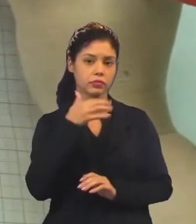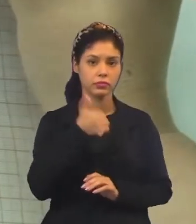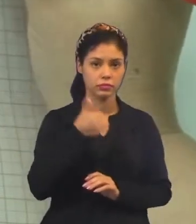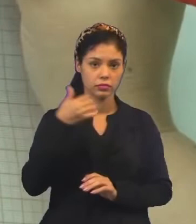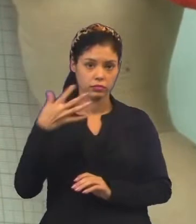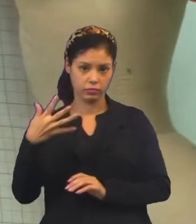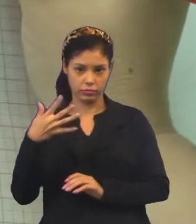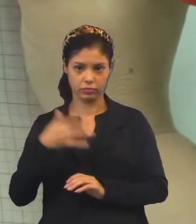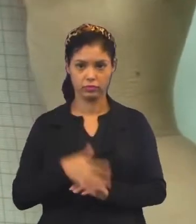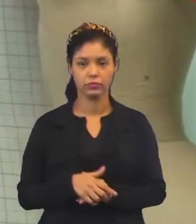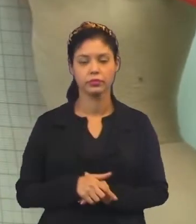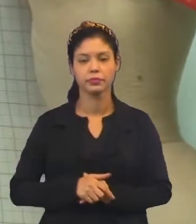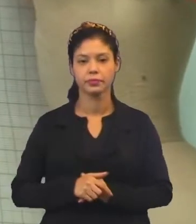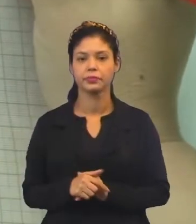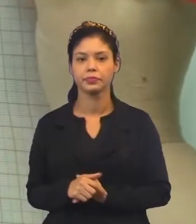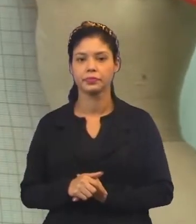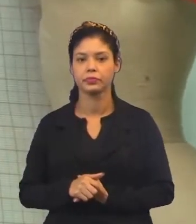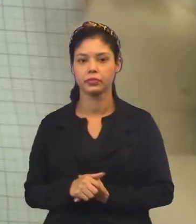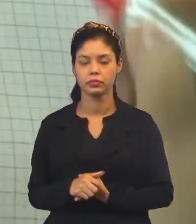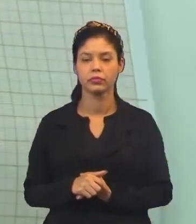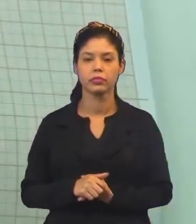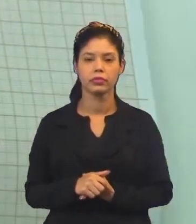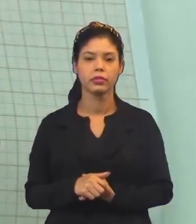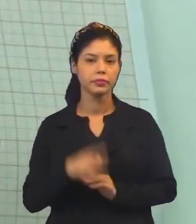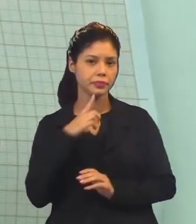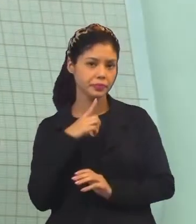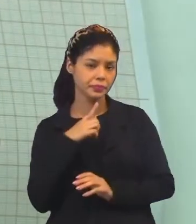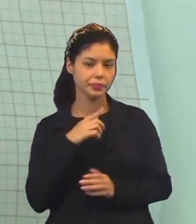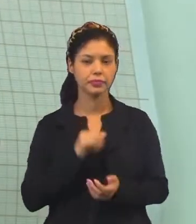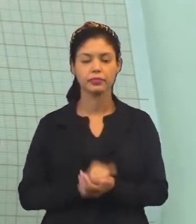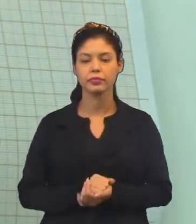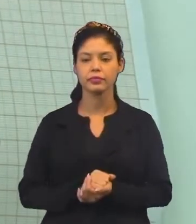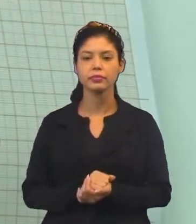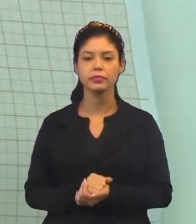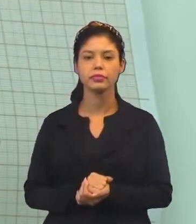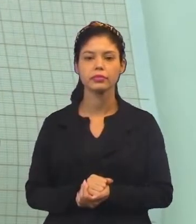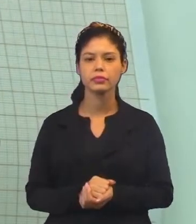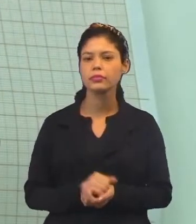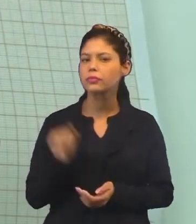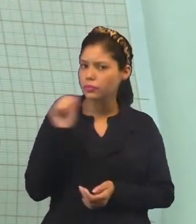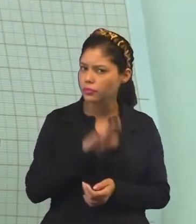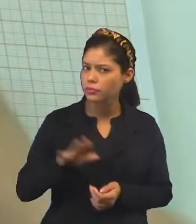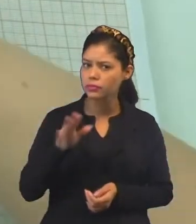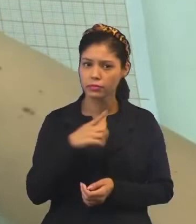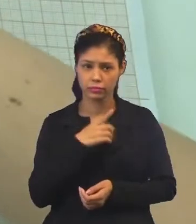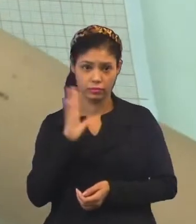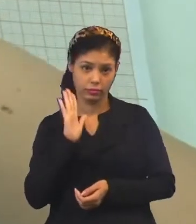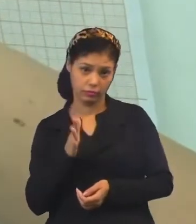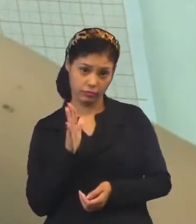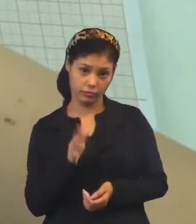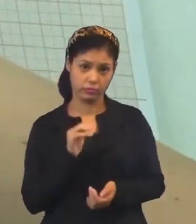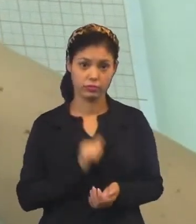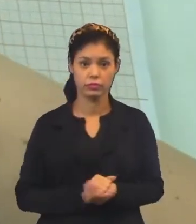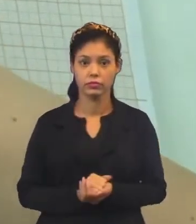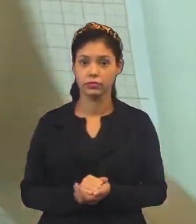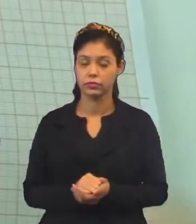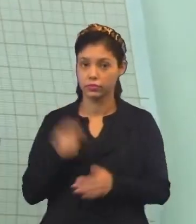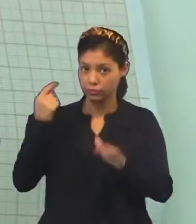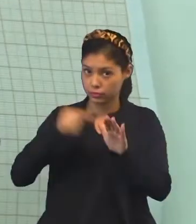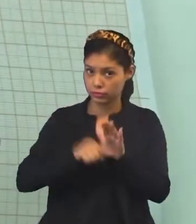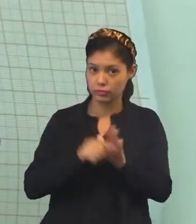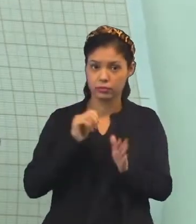ó, 14 metros no perímetro. E na área? Na área eu já vou observar a